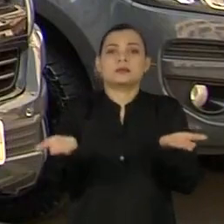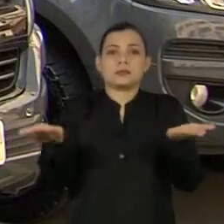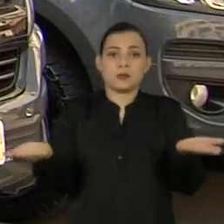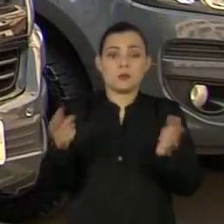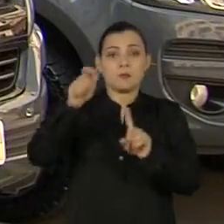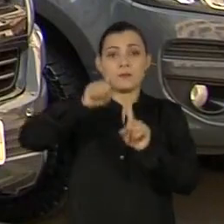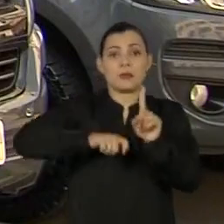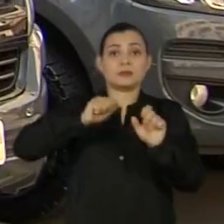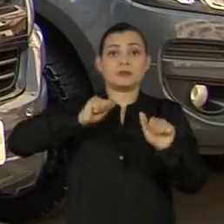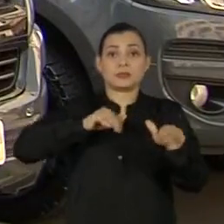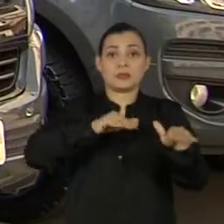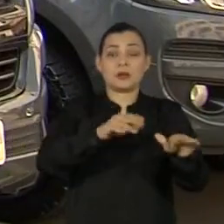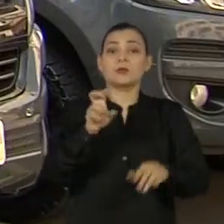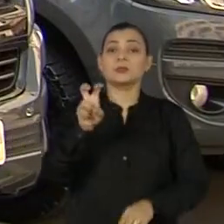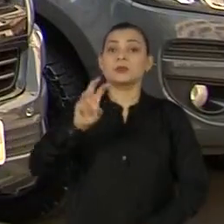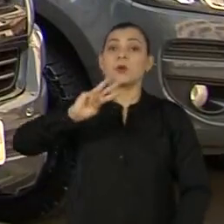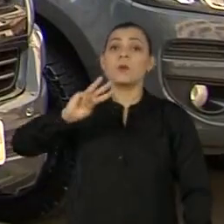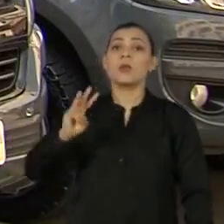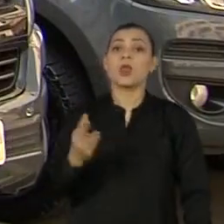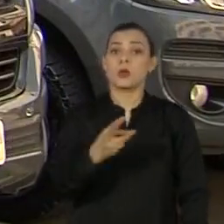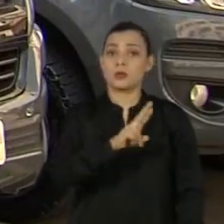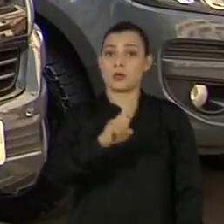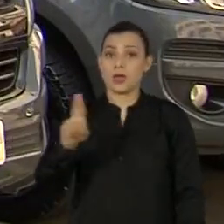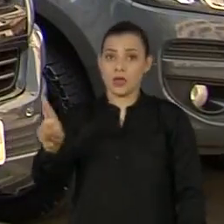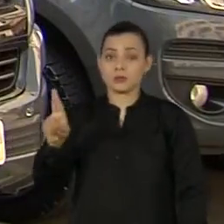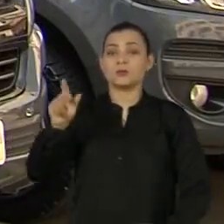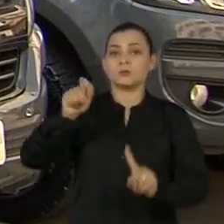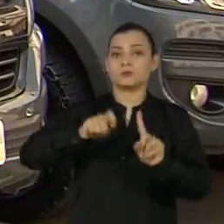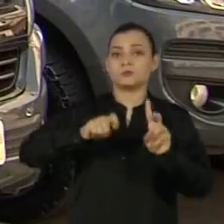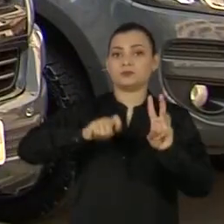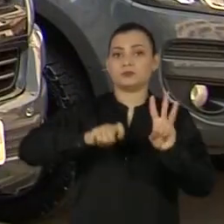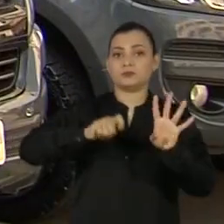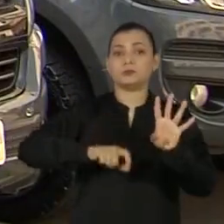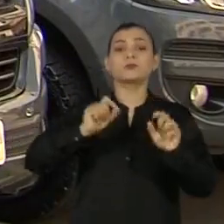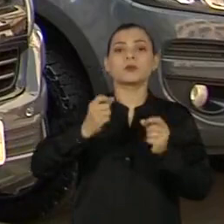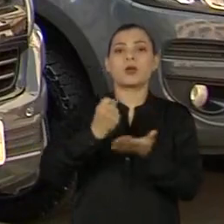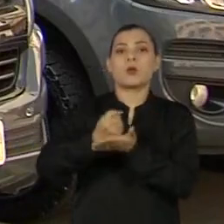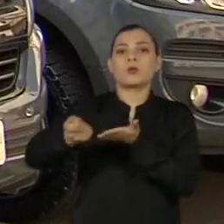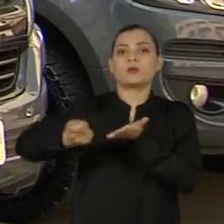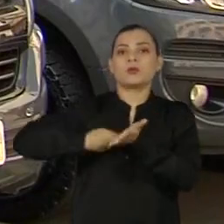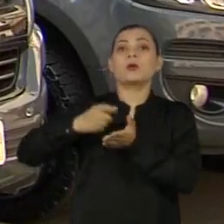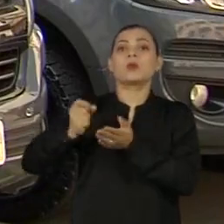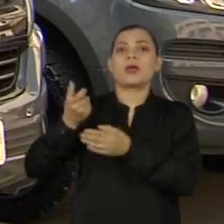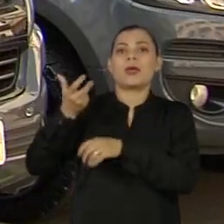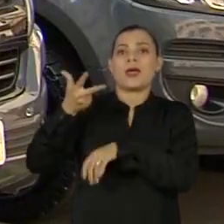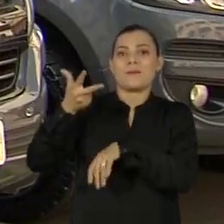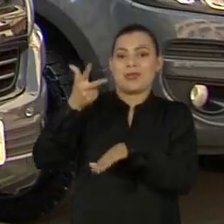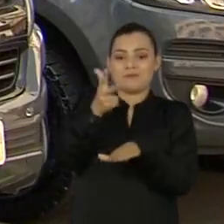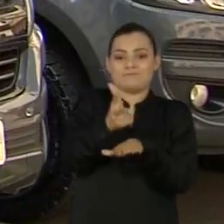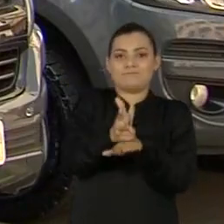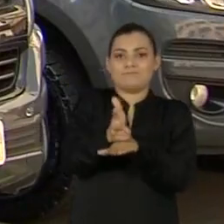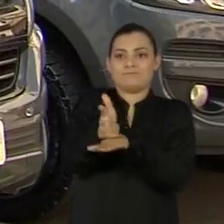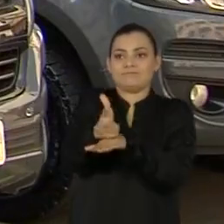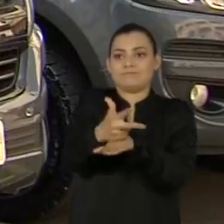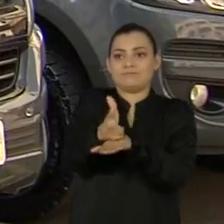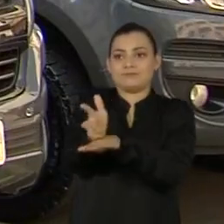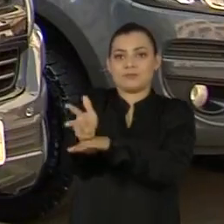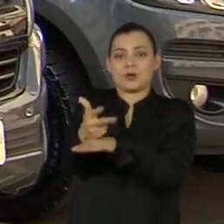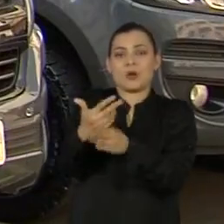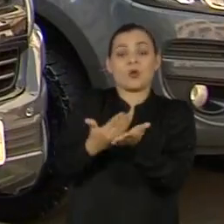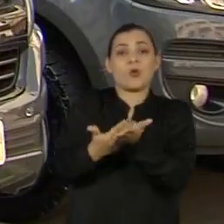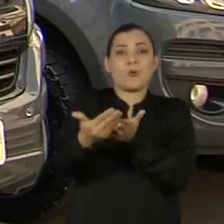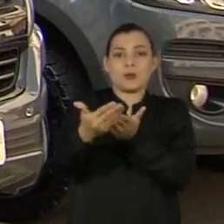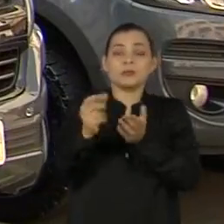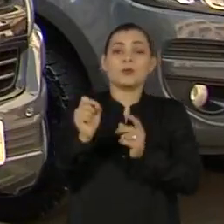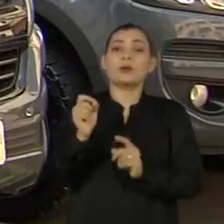em setembro, no valor de 5 milhões de reais por mês, para a contratação desse serviço, que entraria em operação